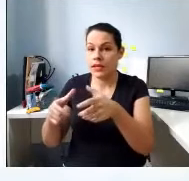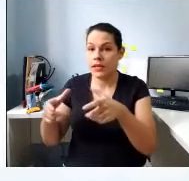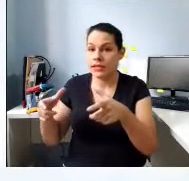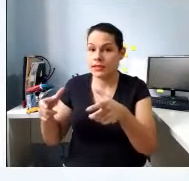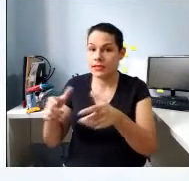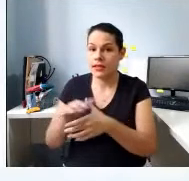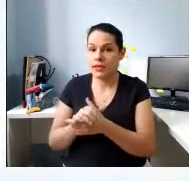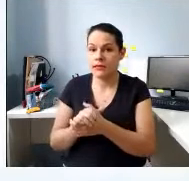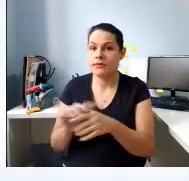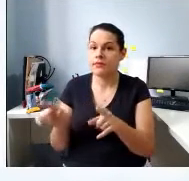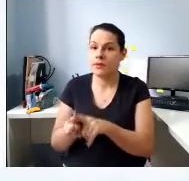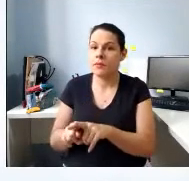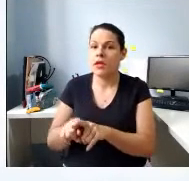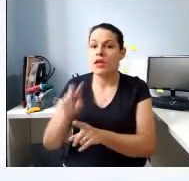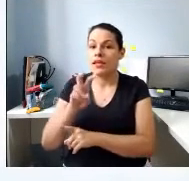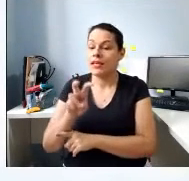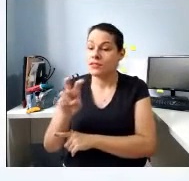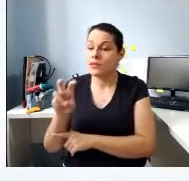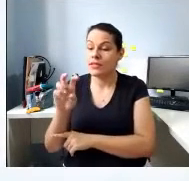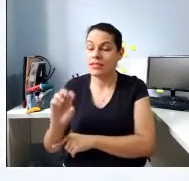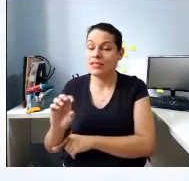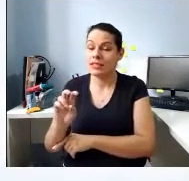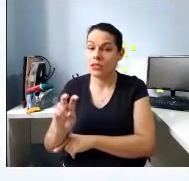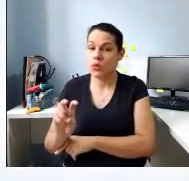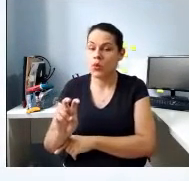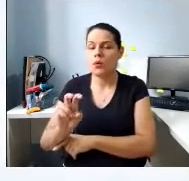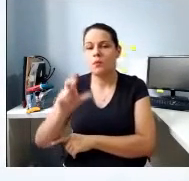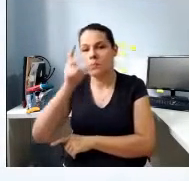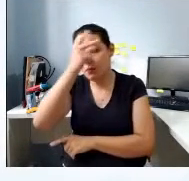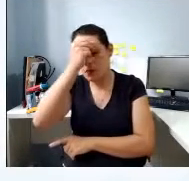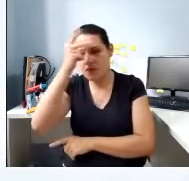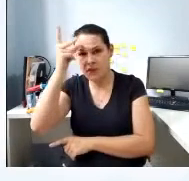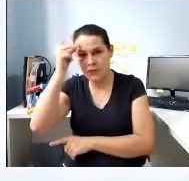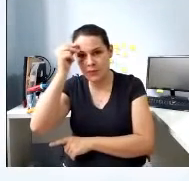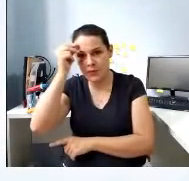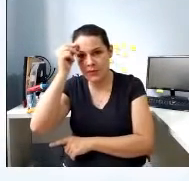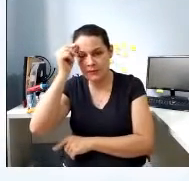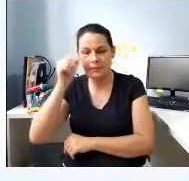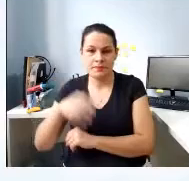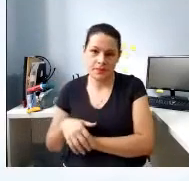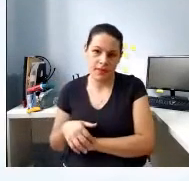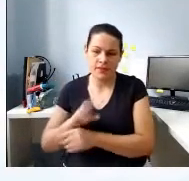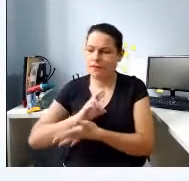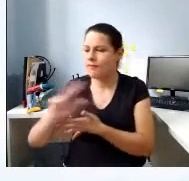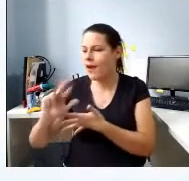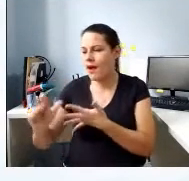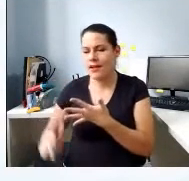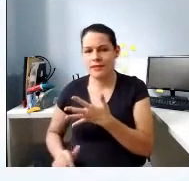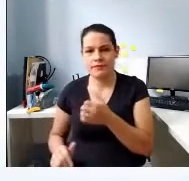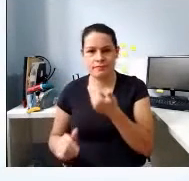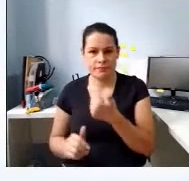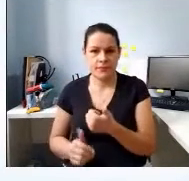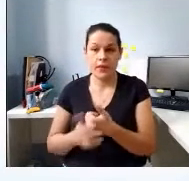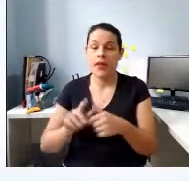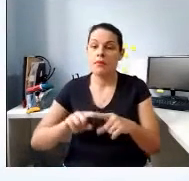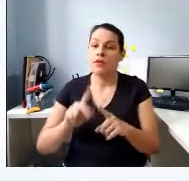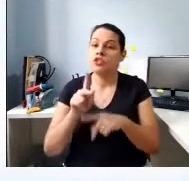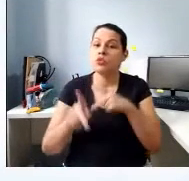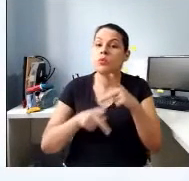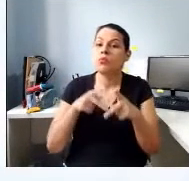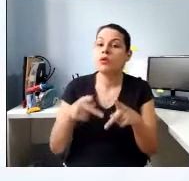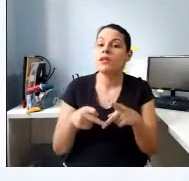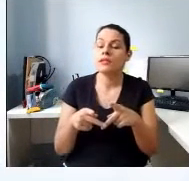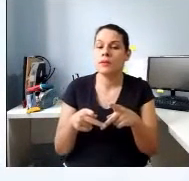prefeituras para 555. Só estou adotando o critério de número de prefeituras, né? Tá? Sem contar aqui população. Então, eles